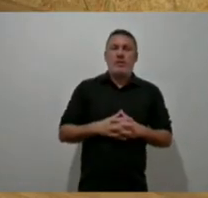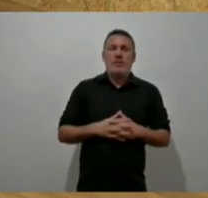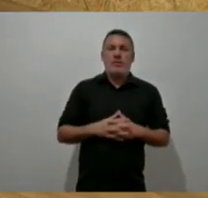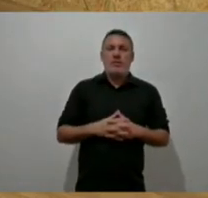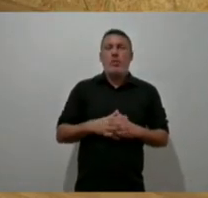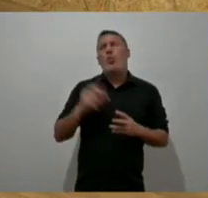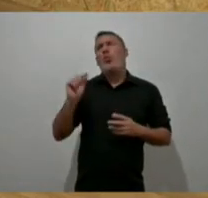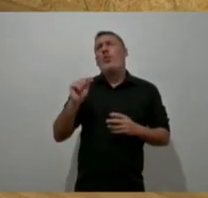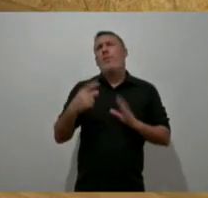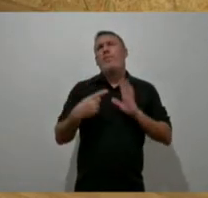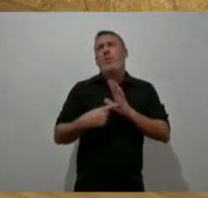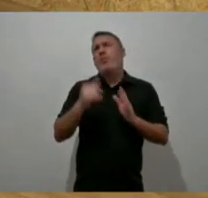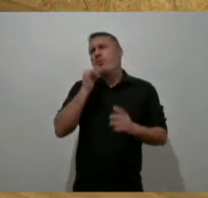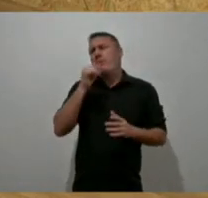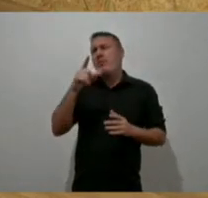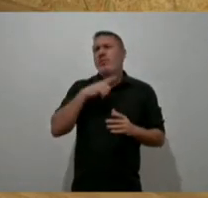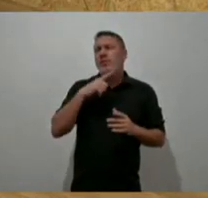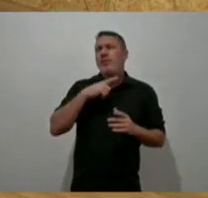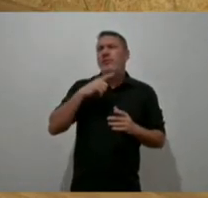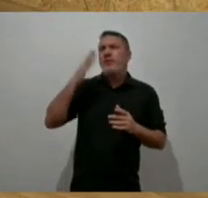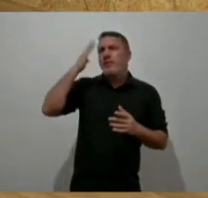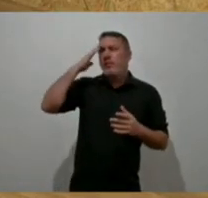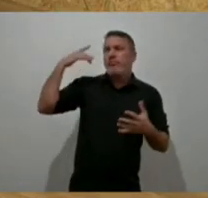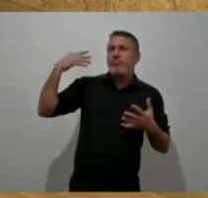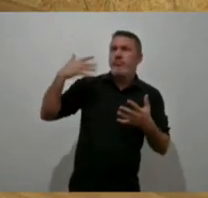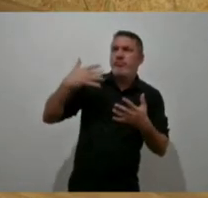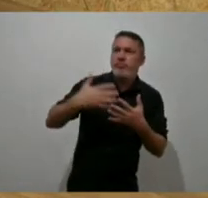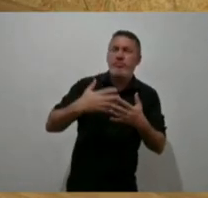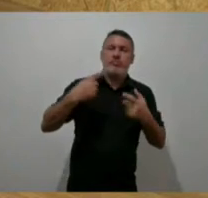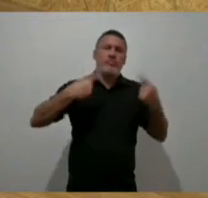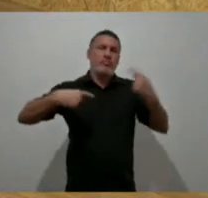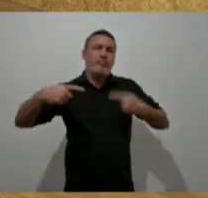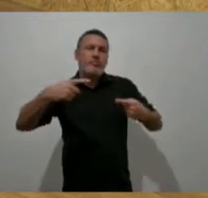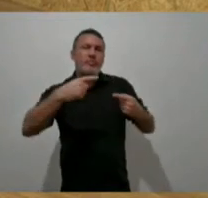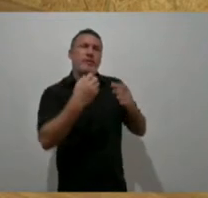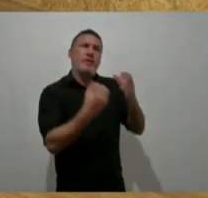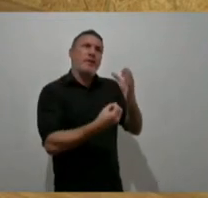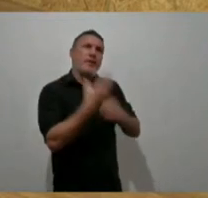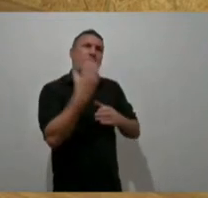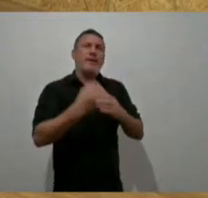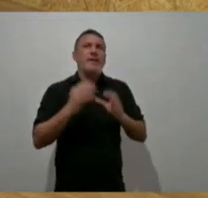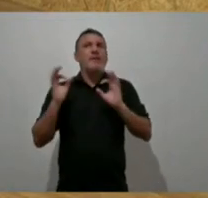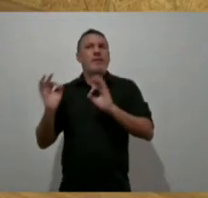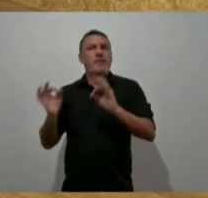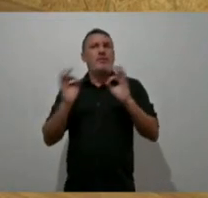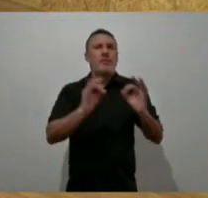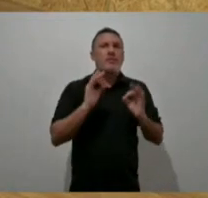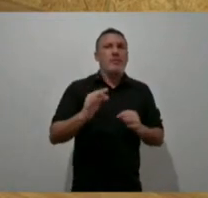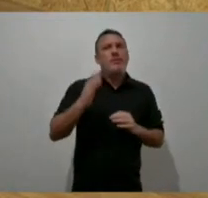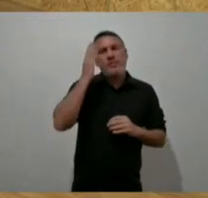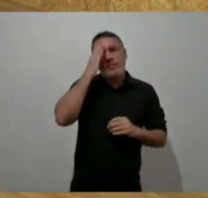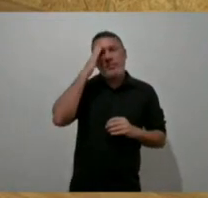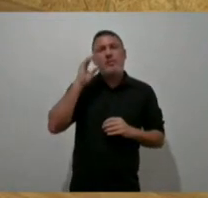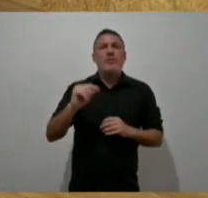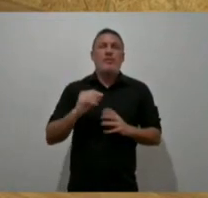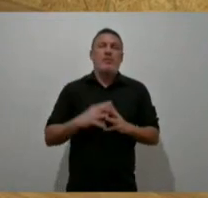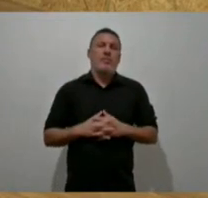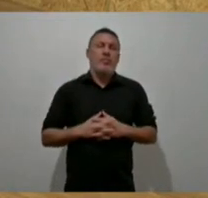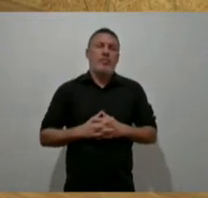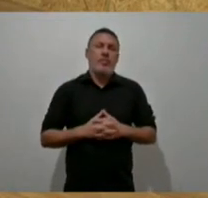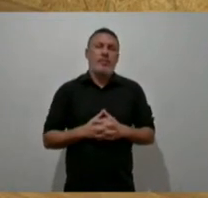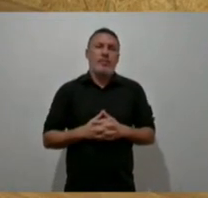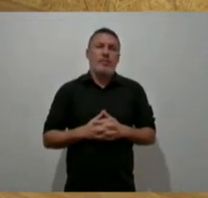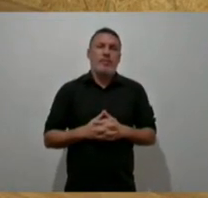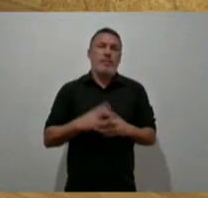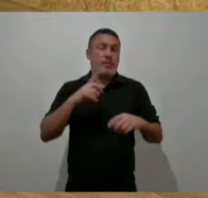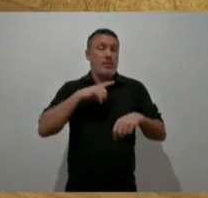apoiando iniciativas ou incentivando iniciativas corretas, né? Num momento muito